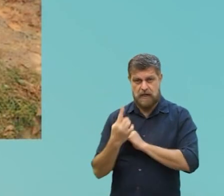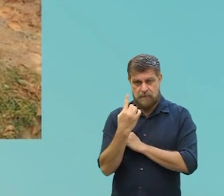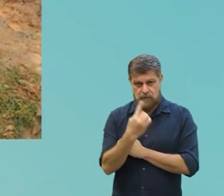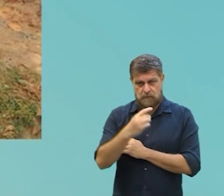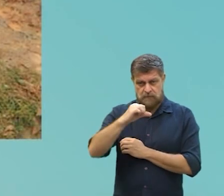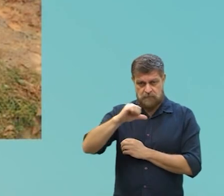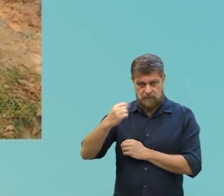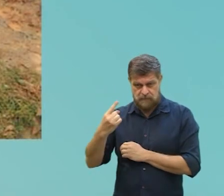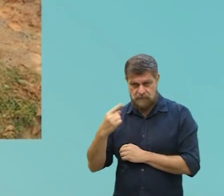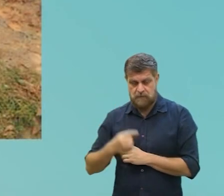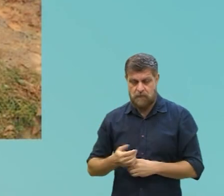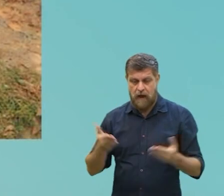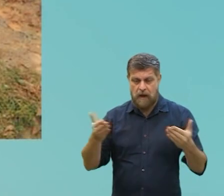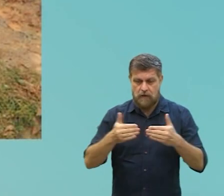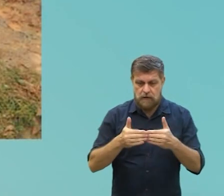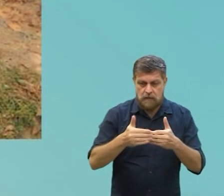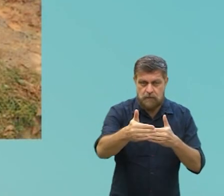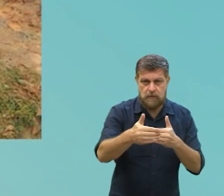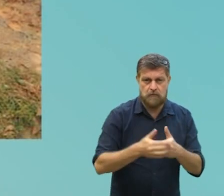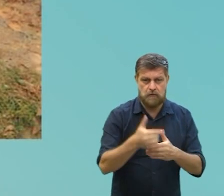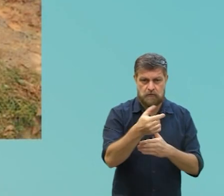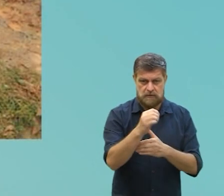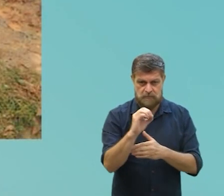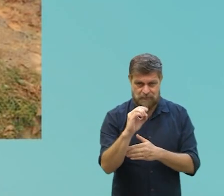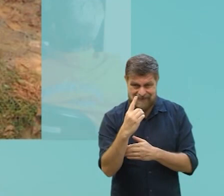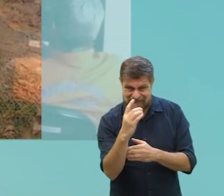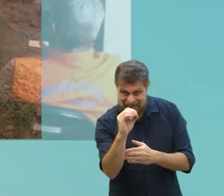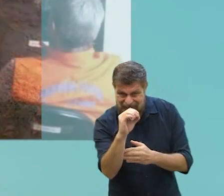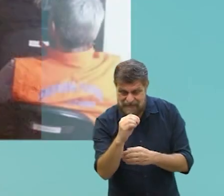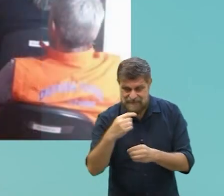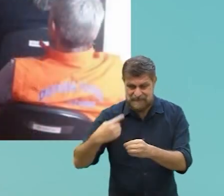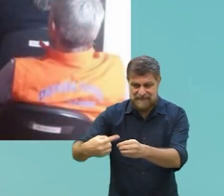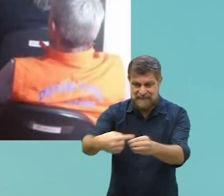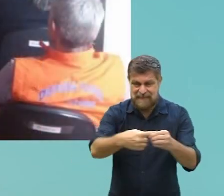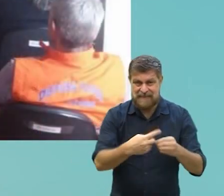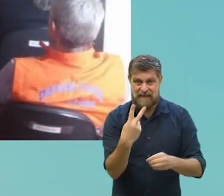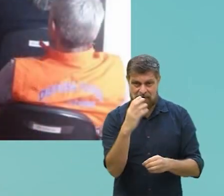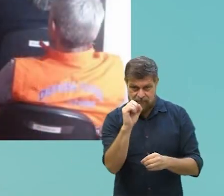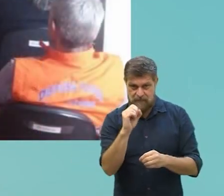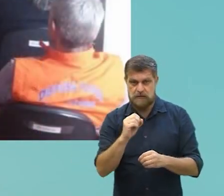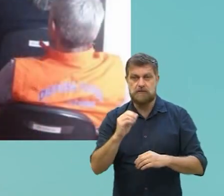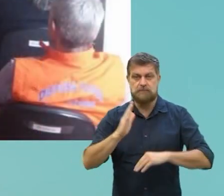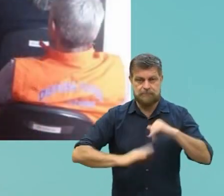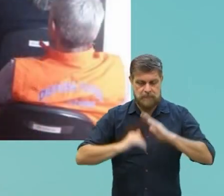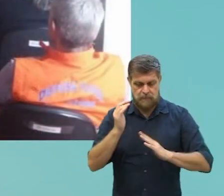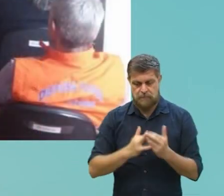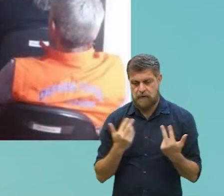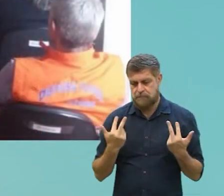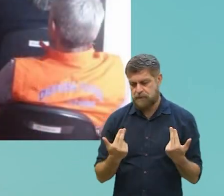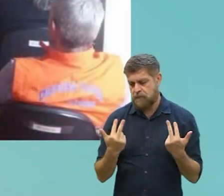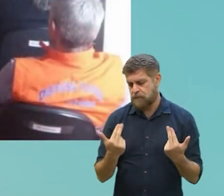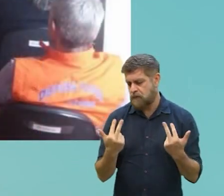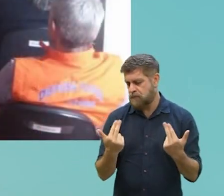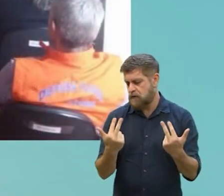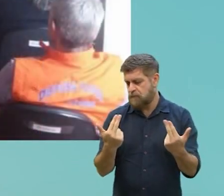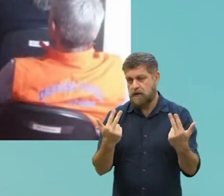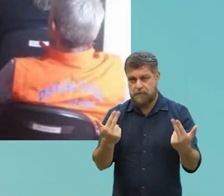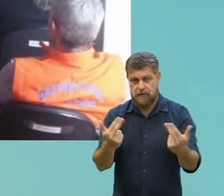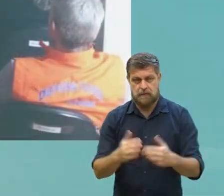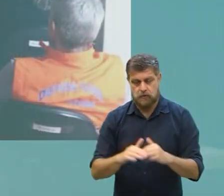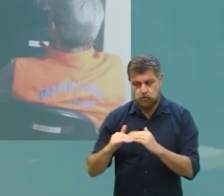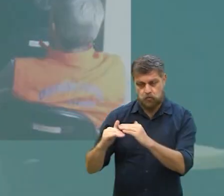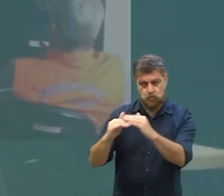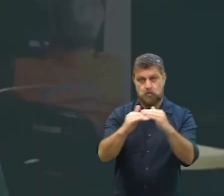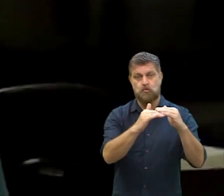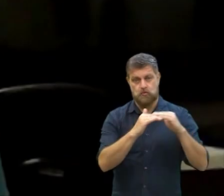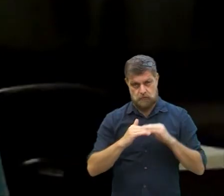91, e agora, desde 2010, as 20 cidades fazem essa operação de forma simultânea, as 20